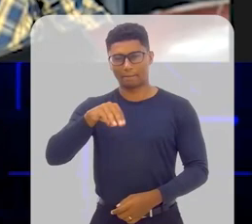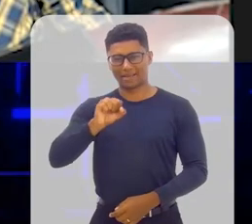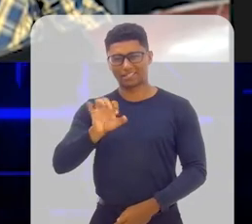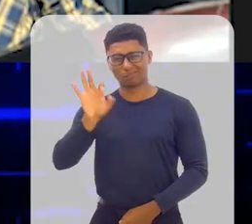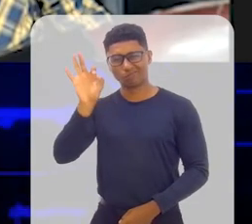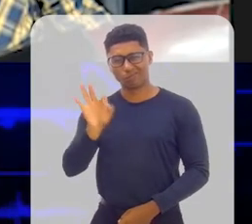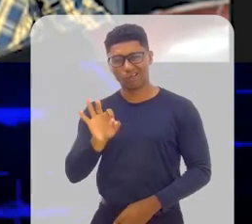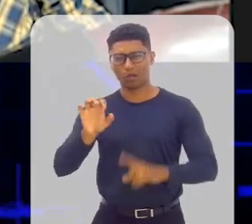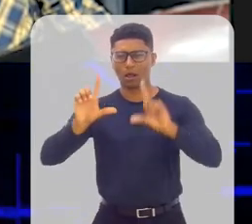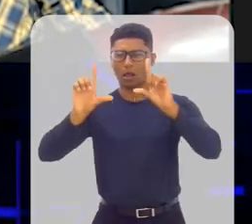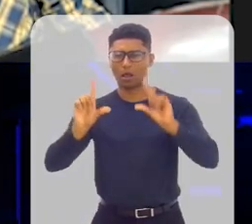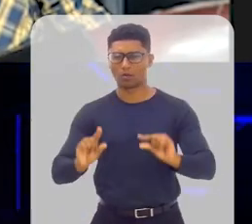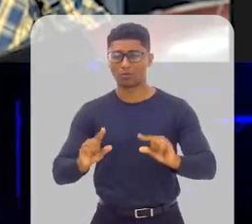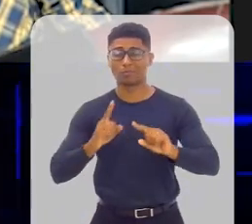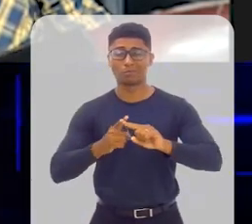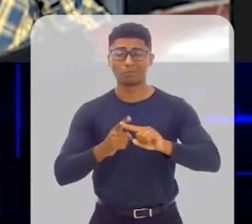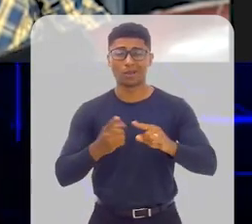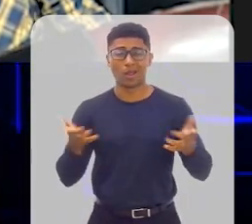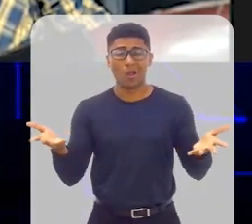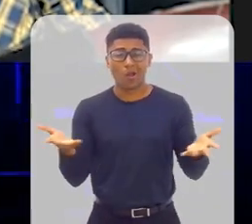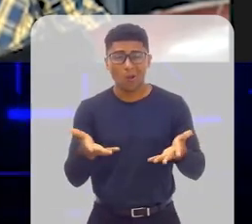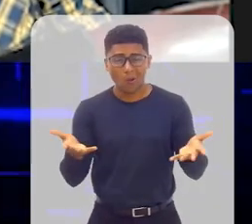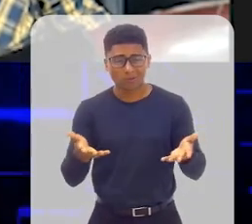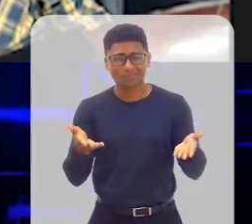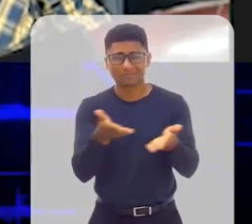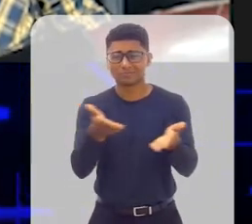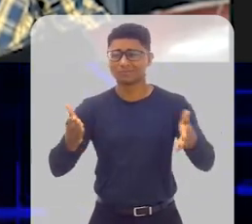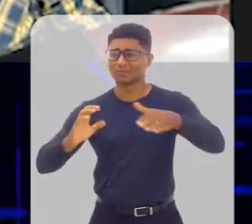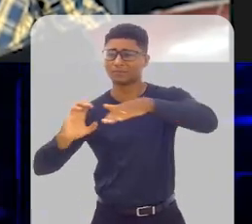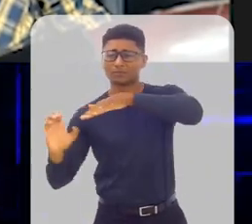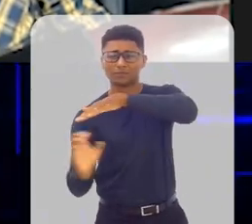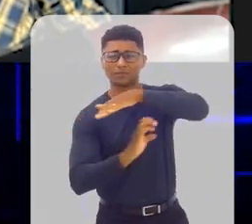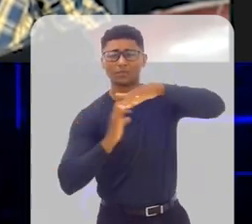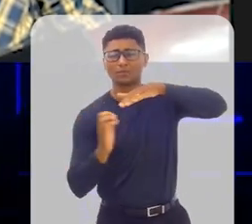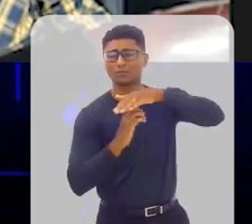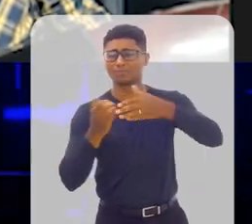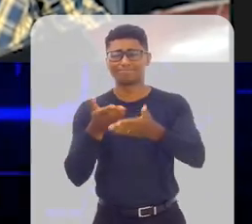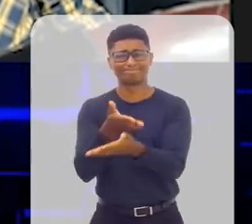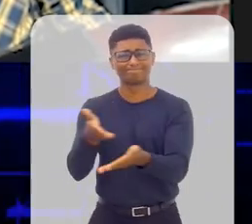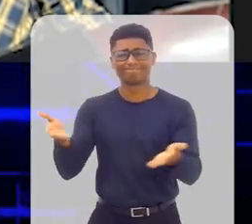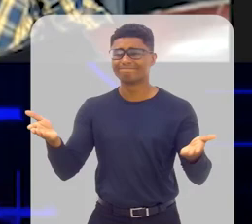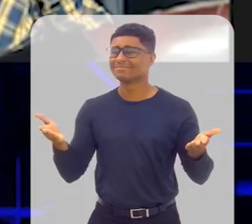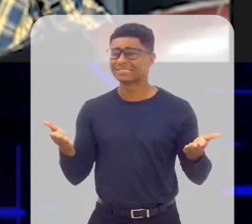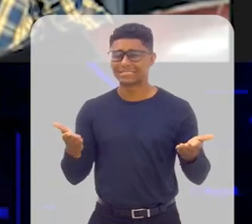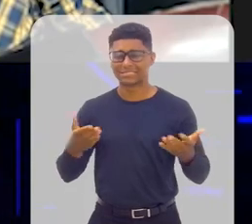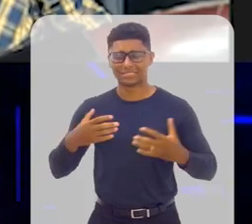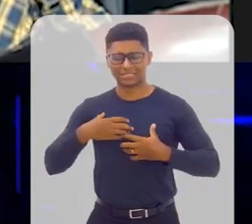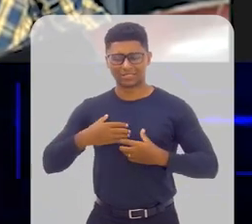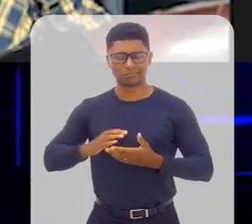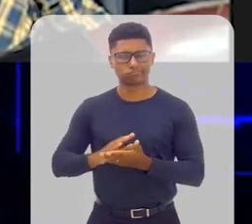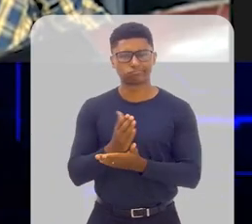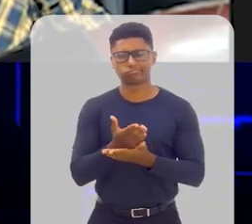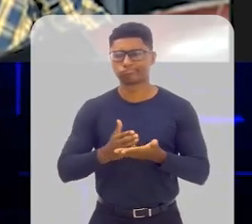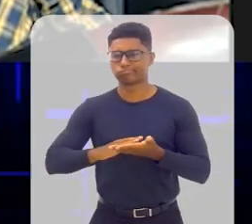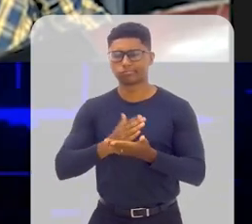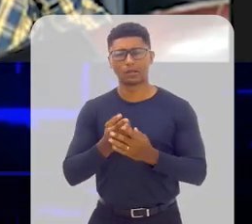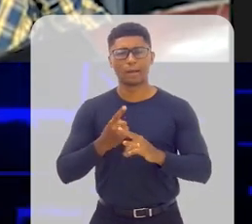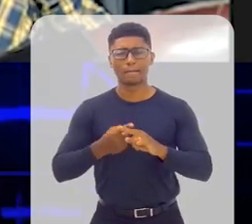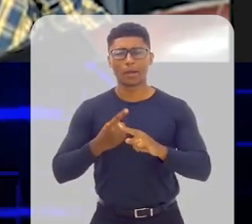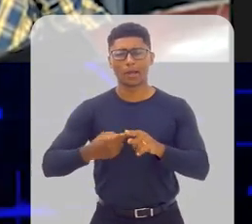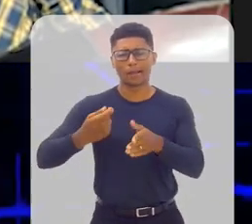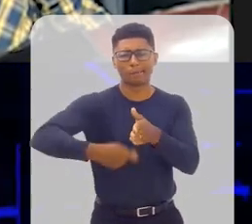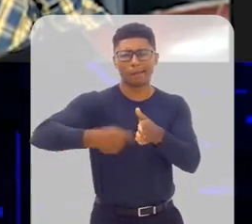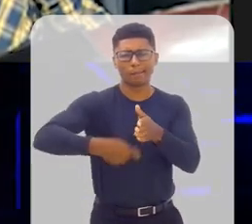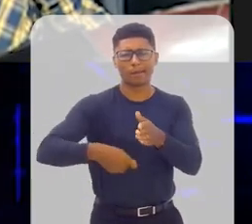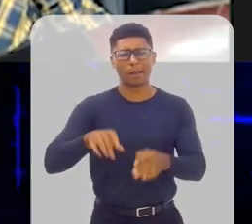uma das coisas que mais incomoda o setor empresarial, porque tem uma das, se não a mais alta de todas as alíquotas da